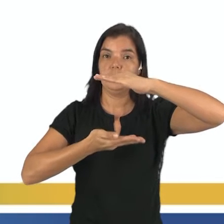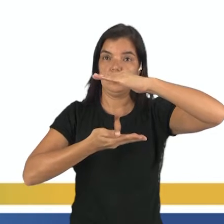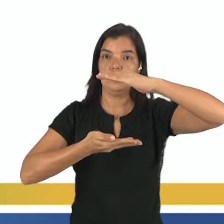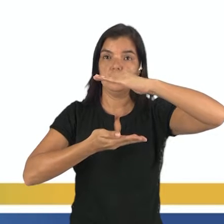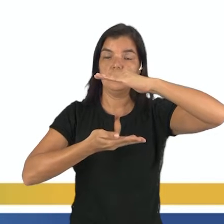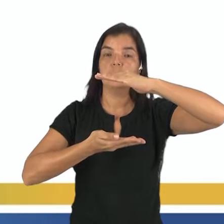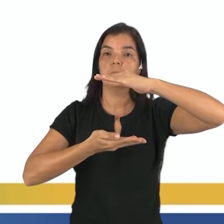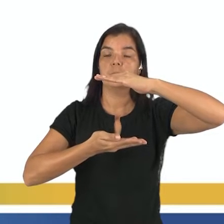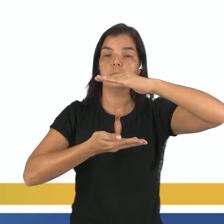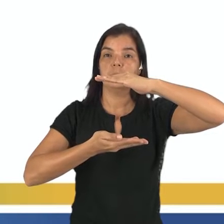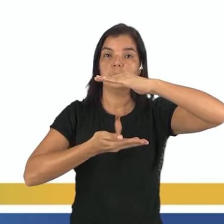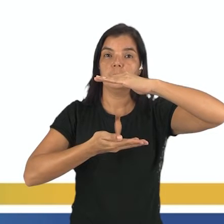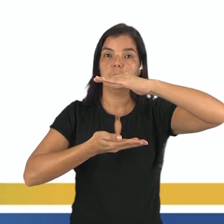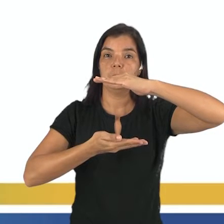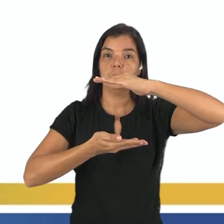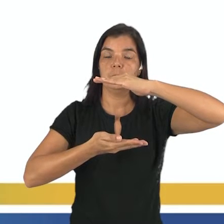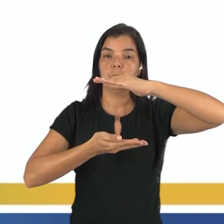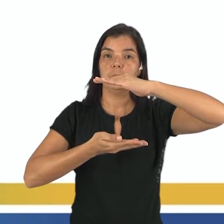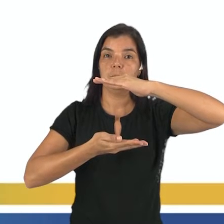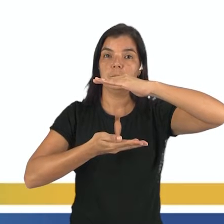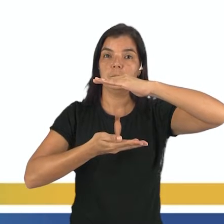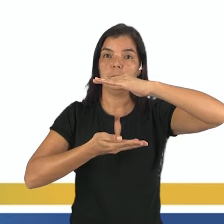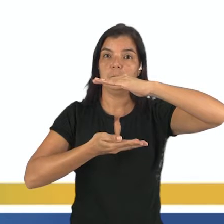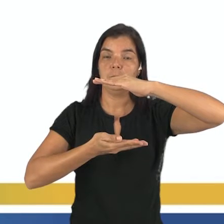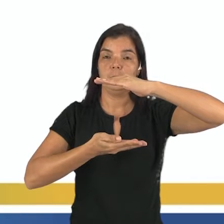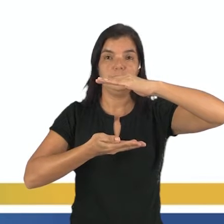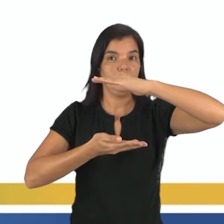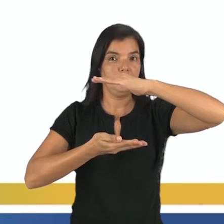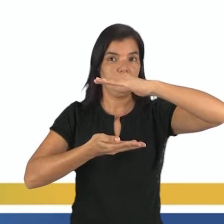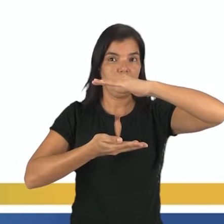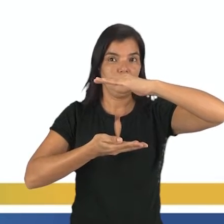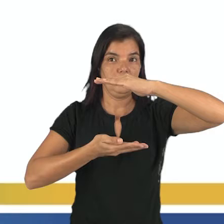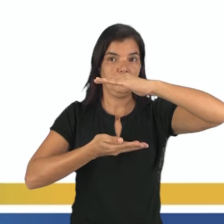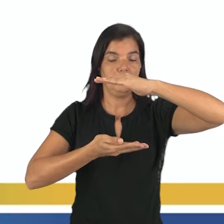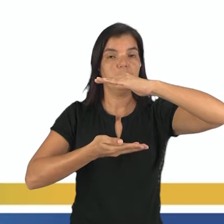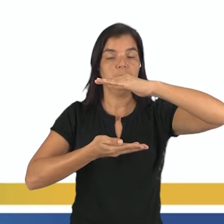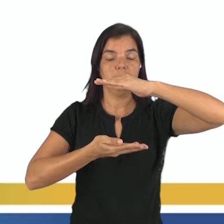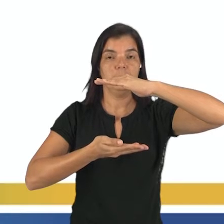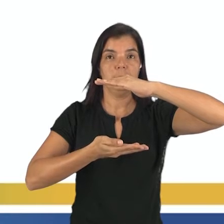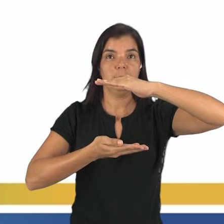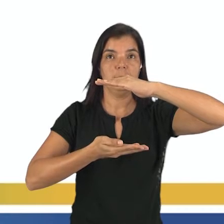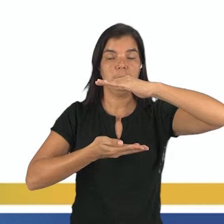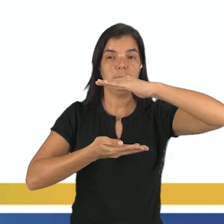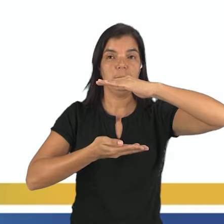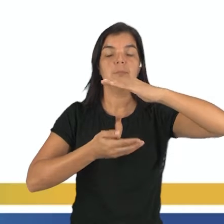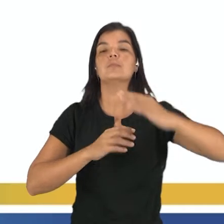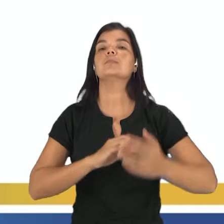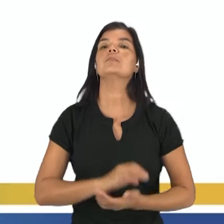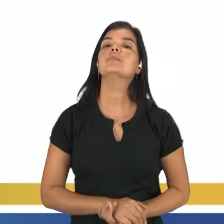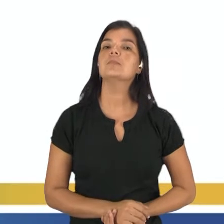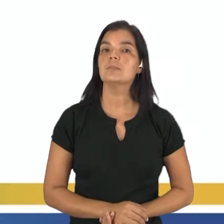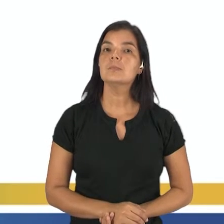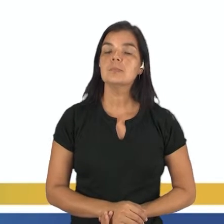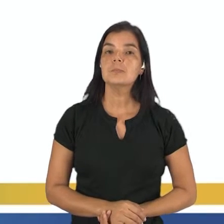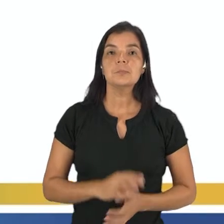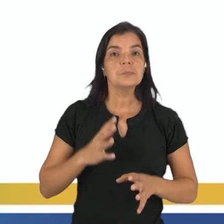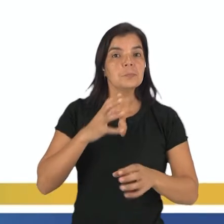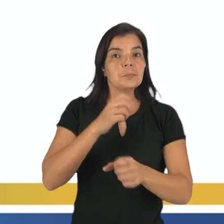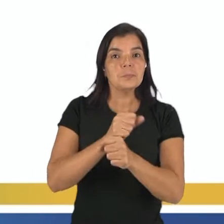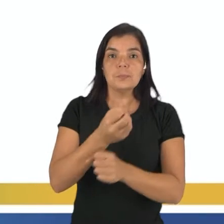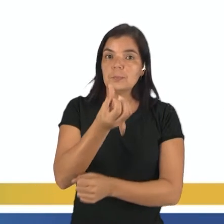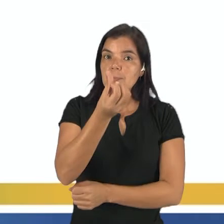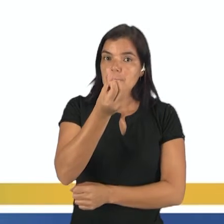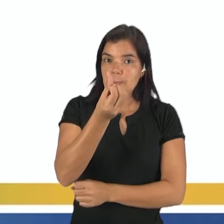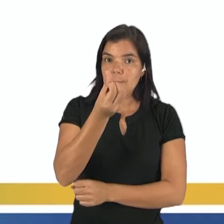temos a base, 5, e a base de cima, certo? A face de cima,